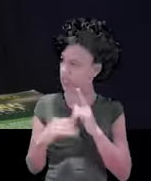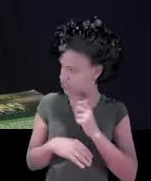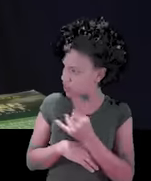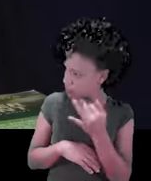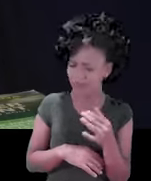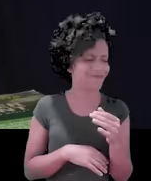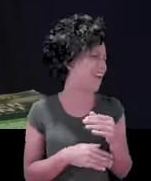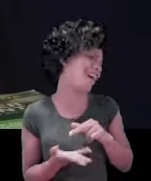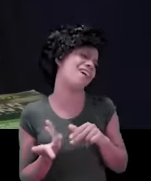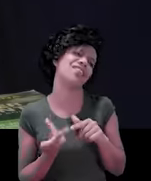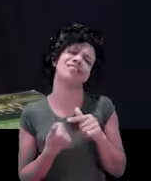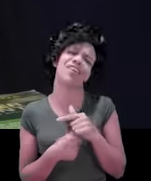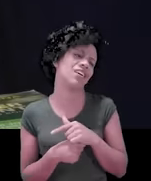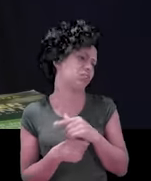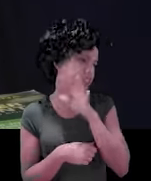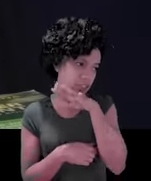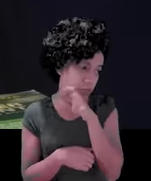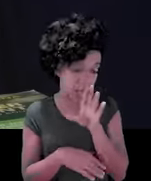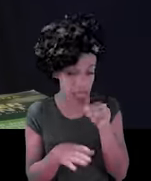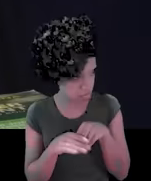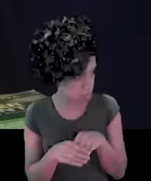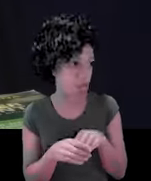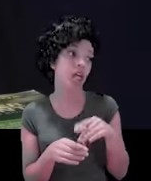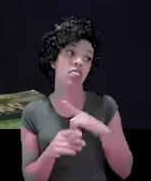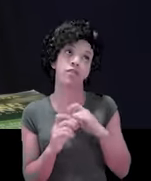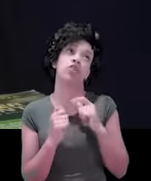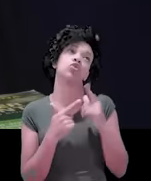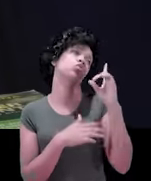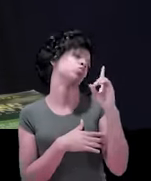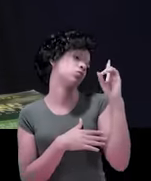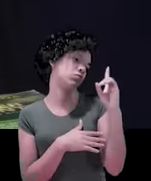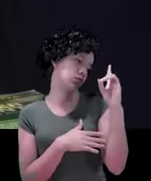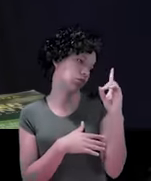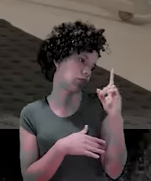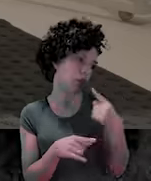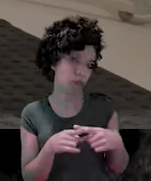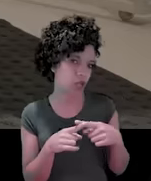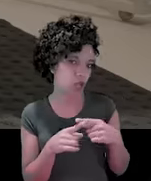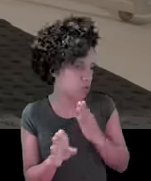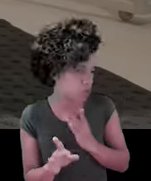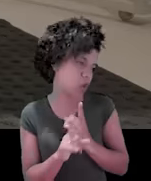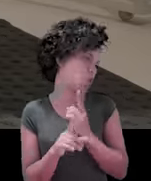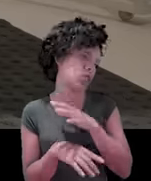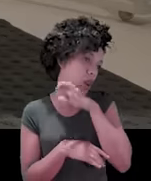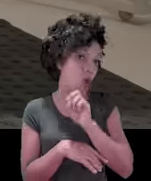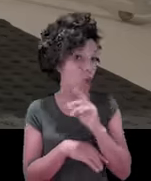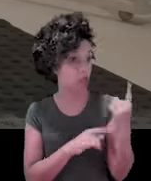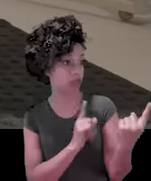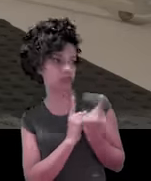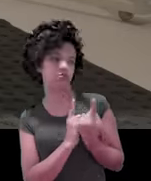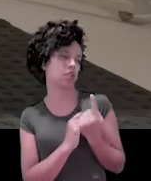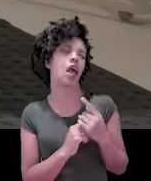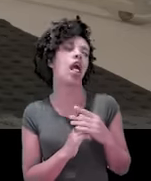muito muito muito muito muito vários vários animais assim de muita Deus Deus que eu não te encontrar uma onça ou ela não ter me contado